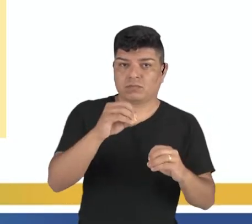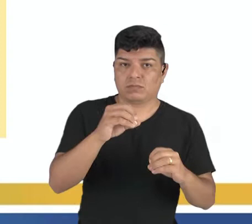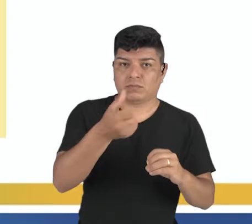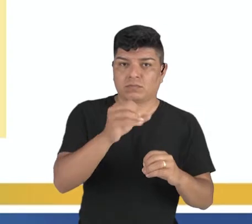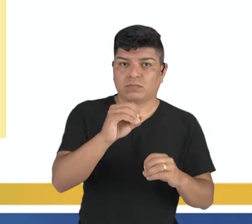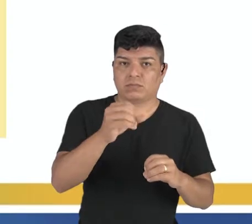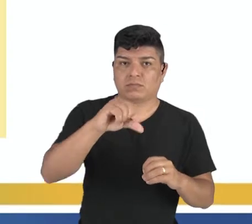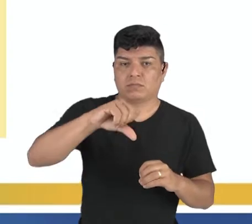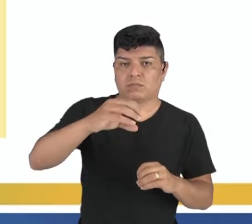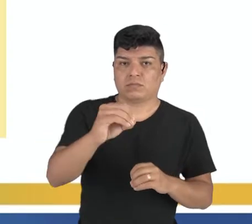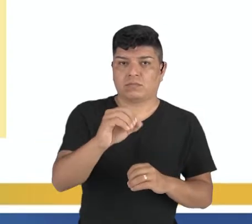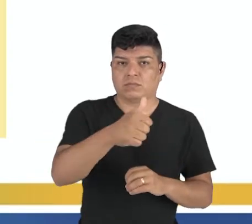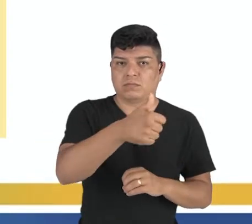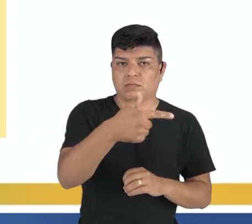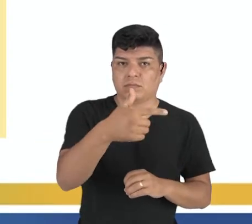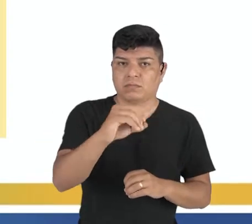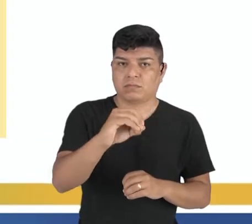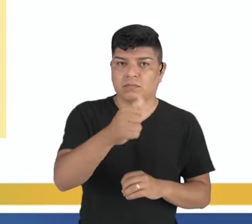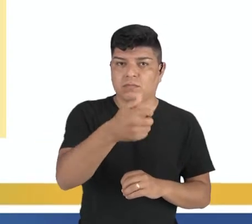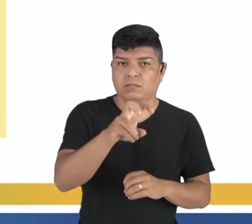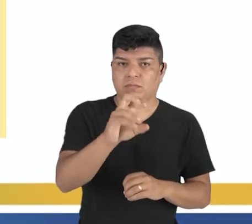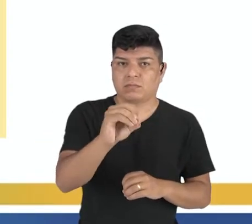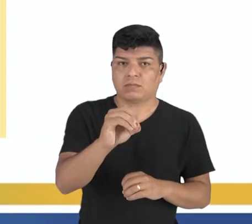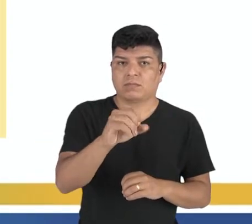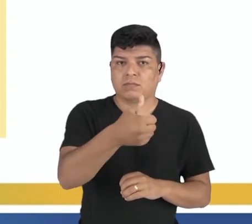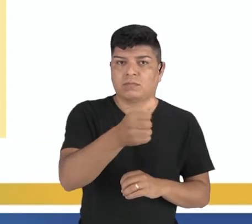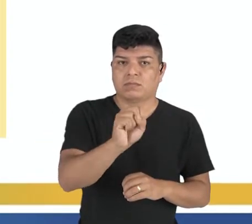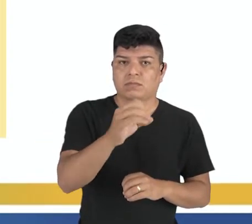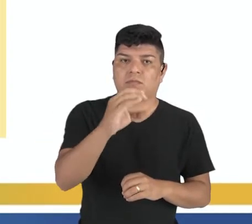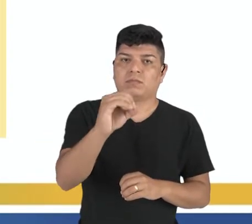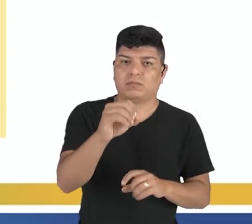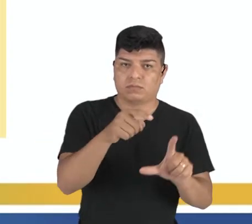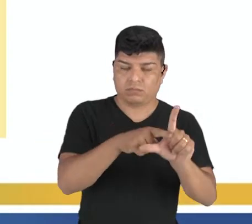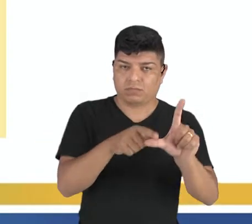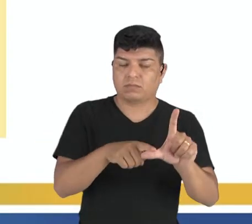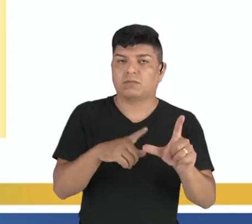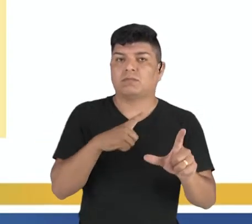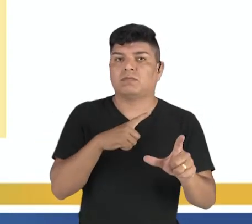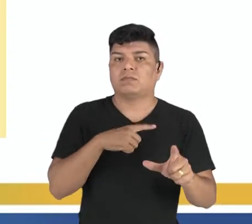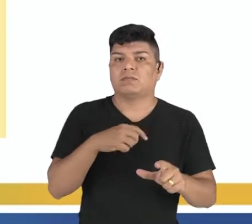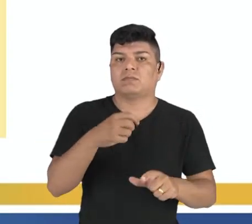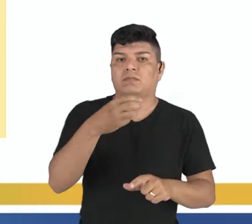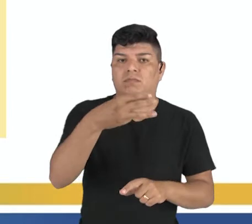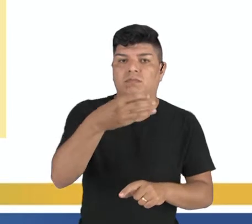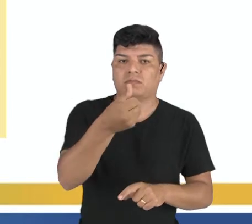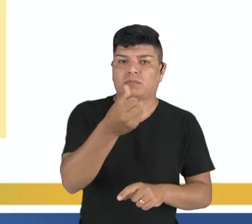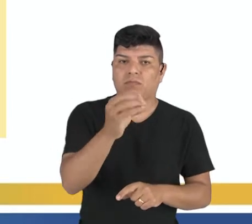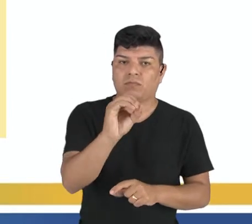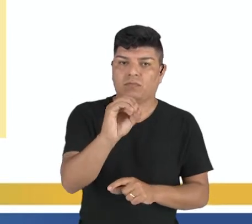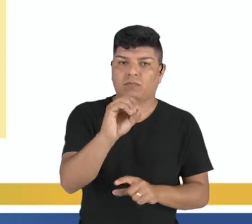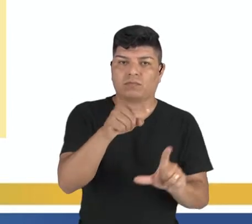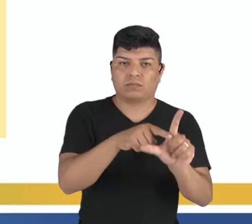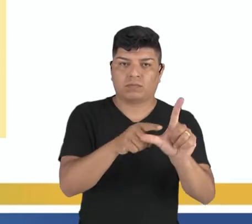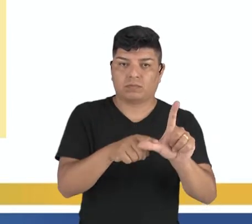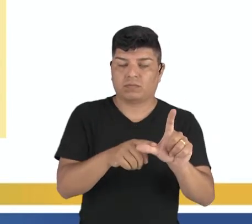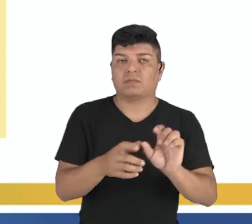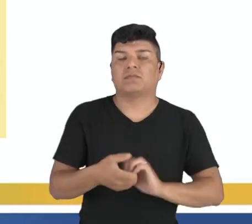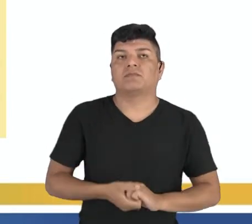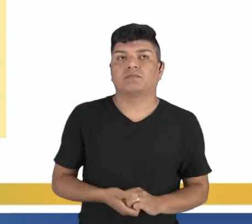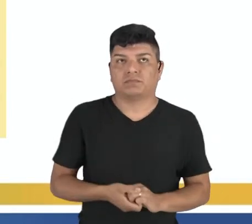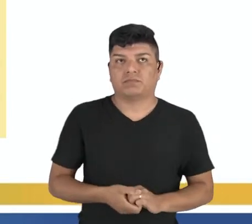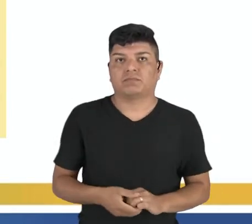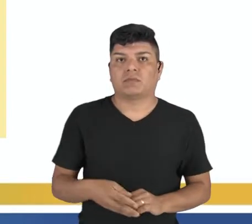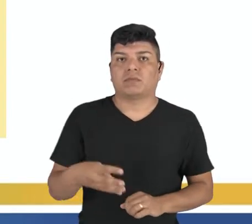60, 90, 120, 150, 180 graus. Então eu tenho aí os 360 graus. A